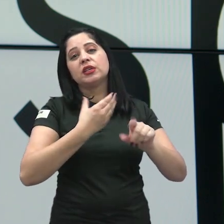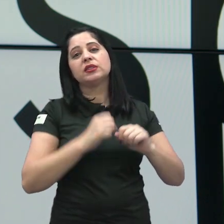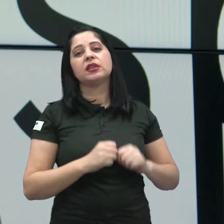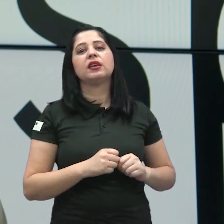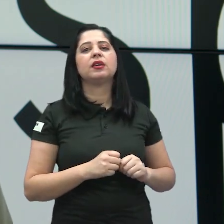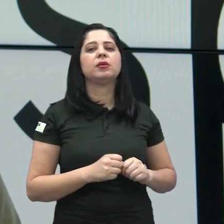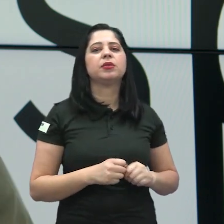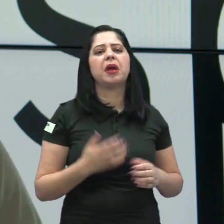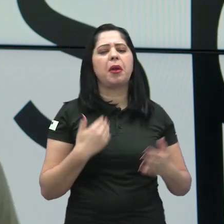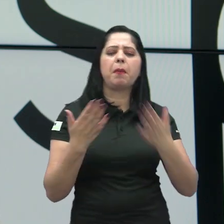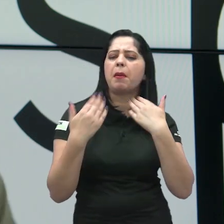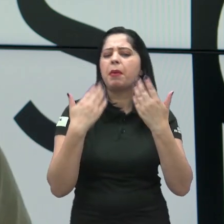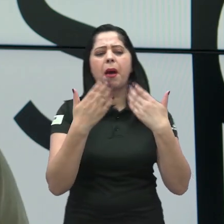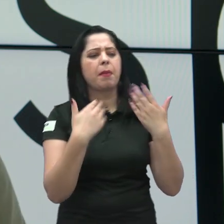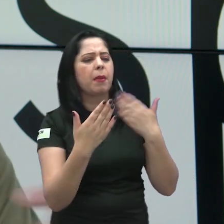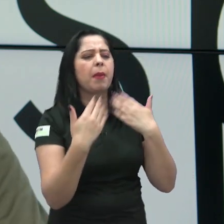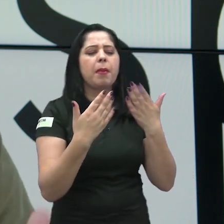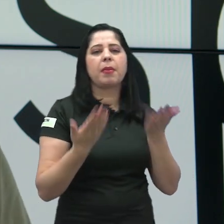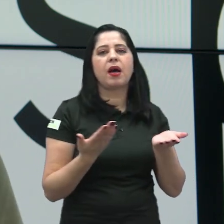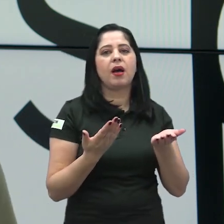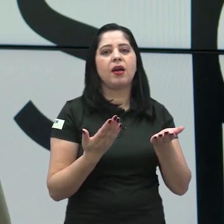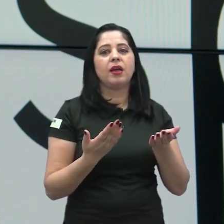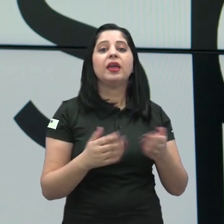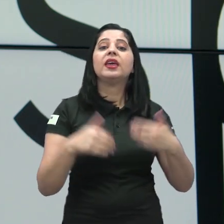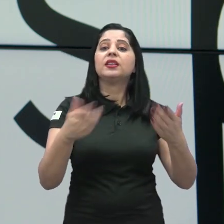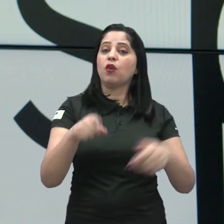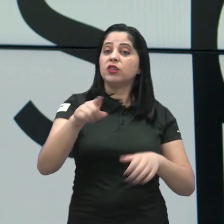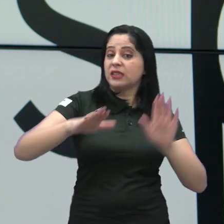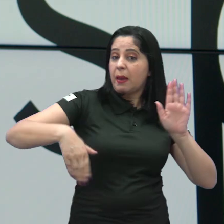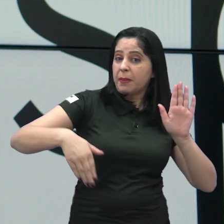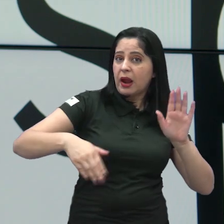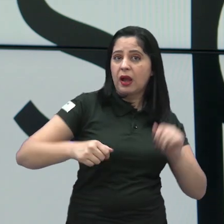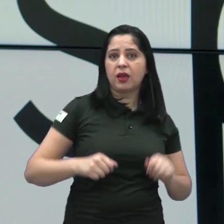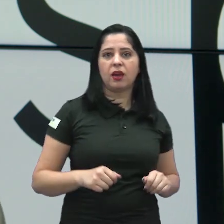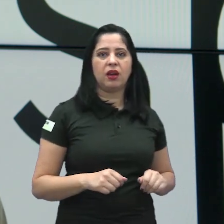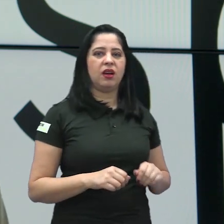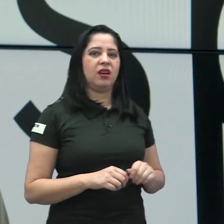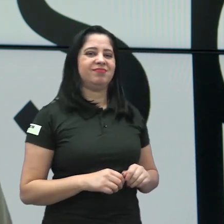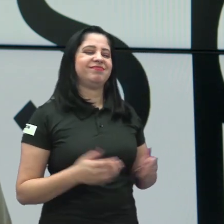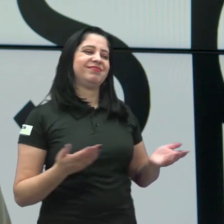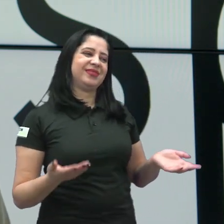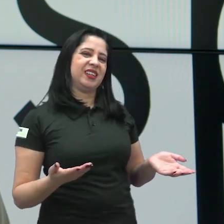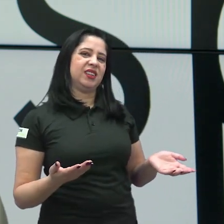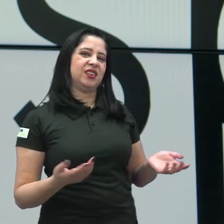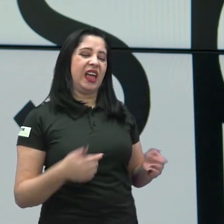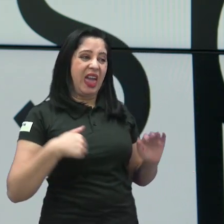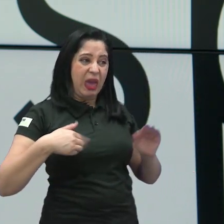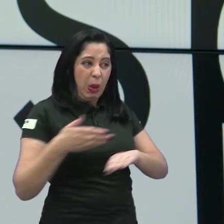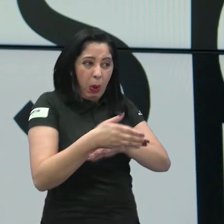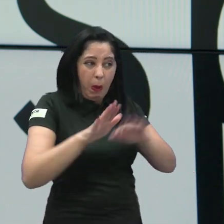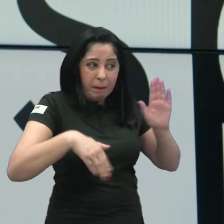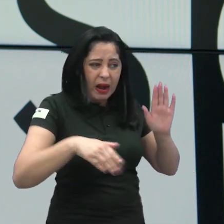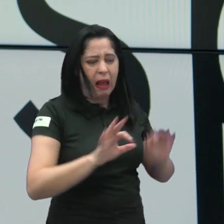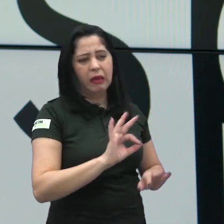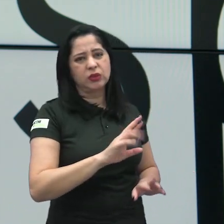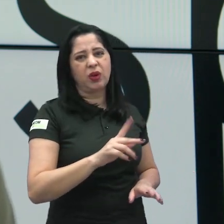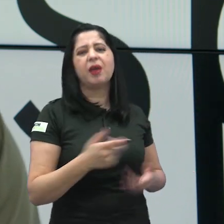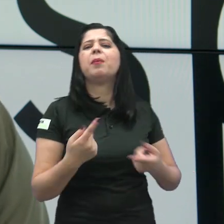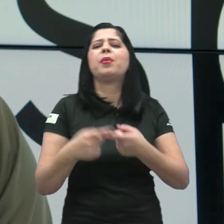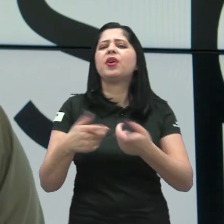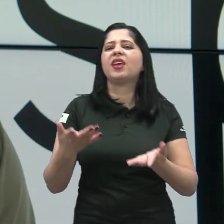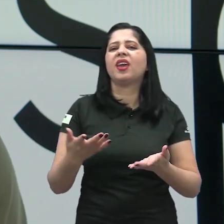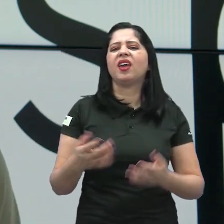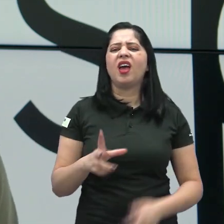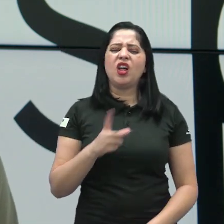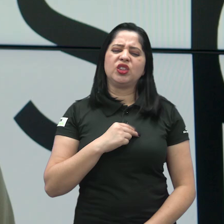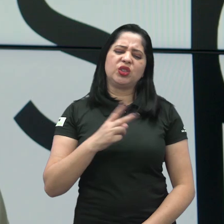ele chegou para mim, daí eu brincando com ele, a gente conversando sobre o fim do ano. Eu falei, vai pra praia, fulano? Daí ele falou assim, pô, Felipe, faz muito tempo que eu não vou pra praia. Eu falei,